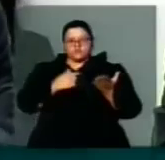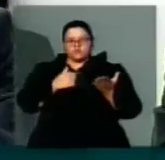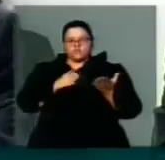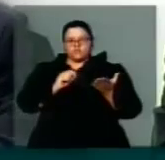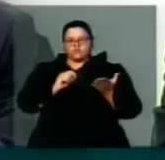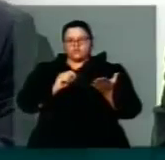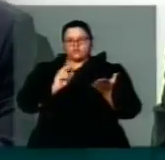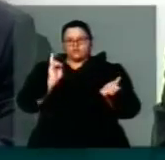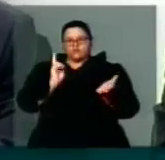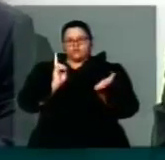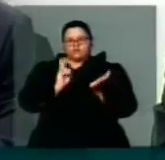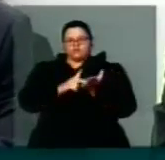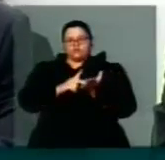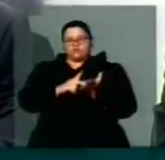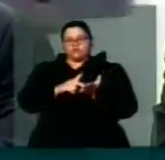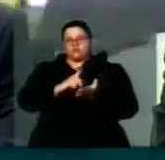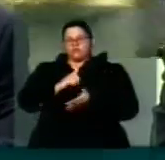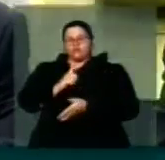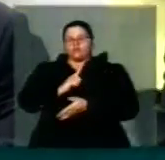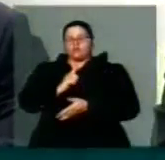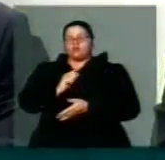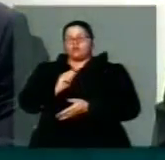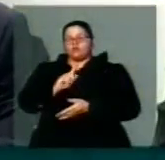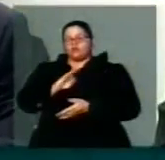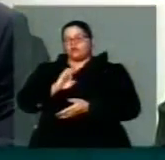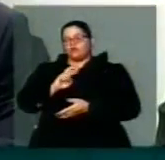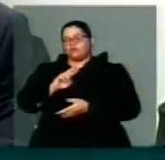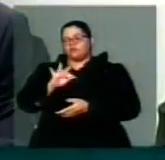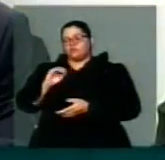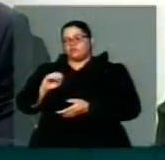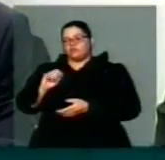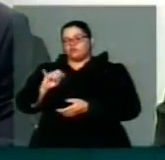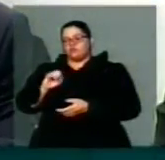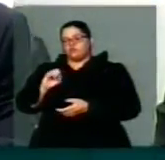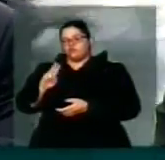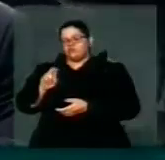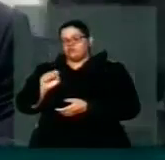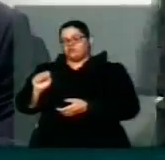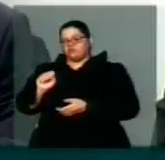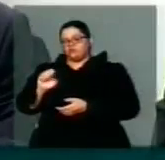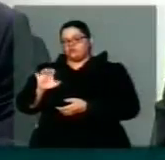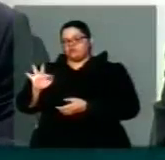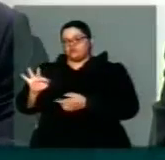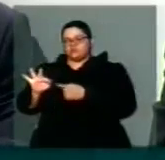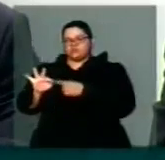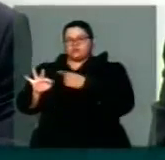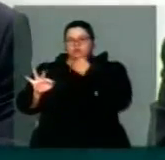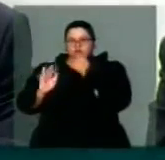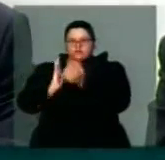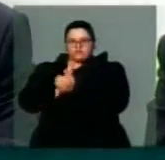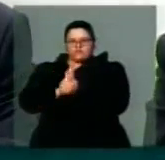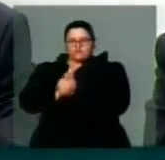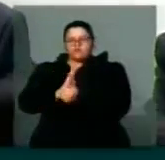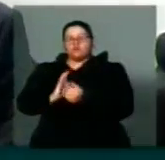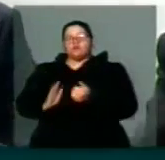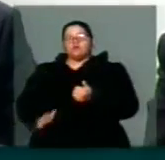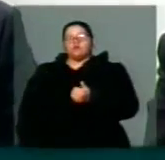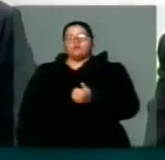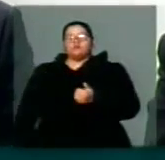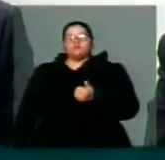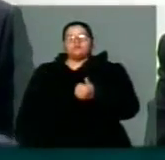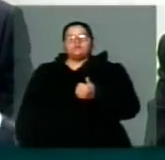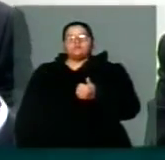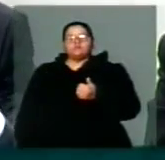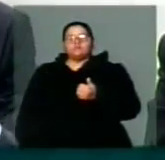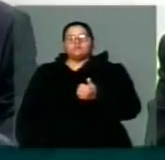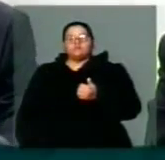um depoimento prestado pelo Alberto Seff em 13/10/2014, termo número 13 das folhas 14 e 17,